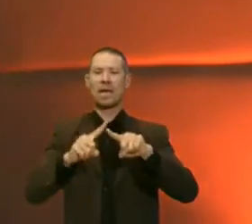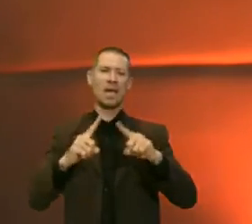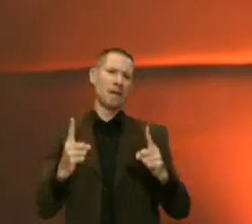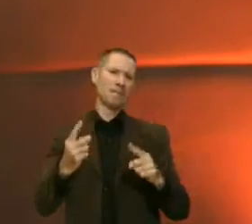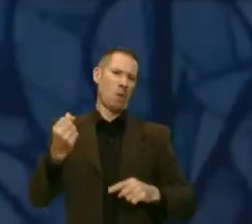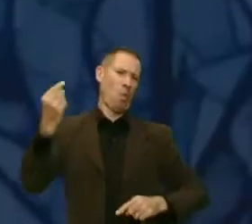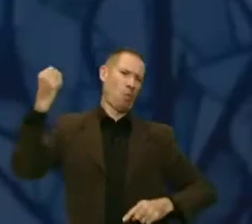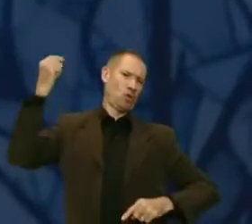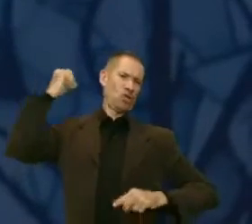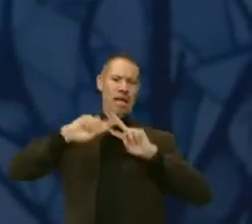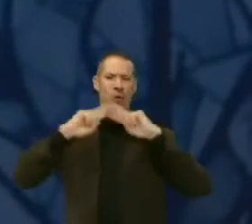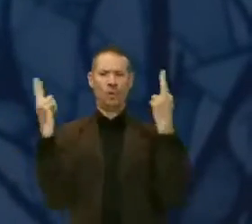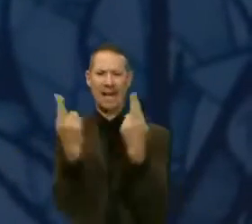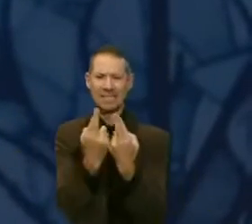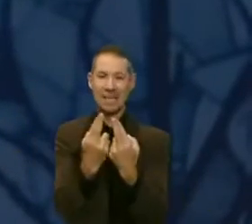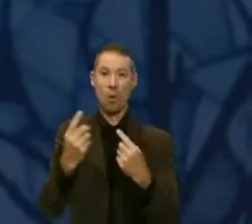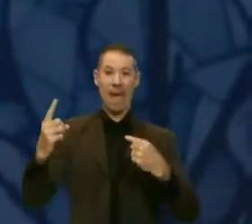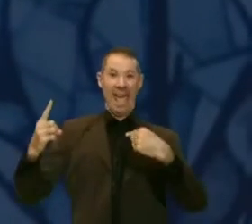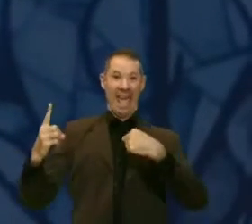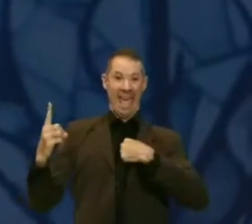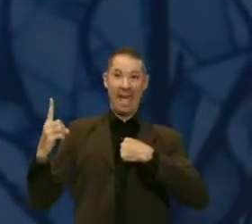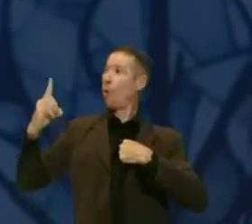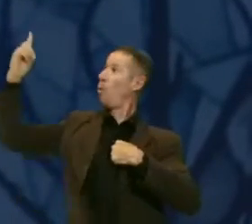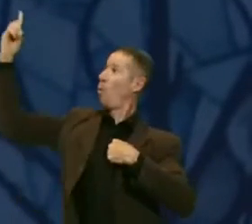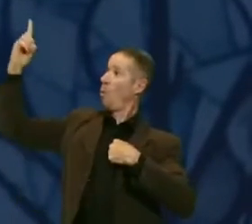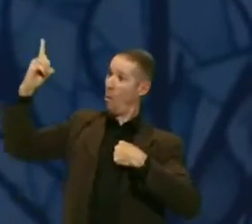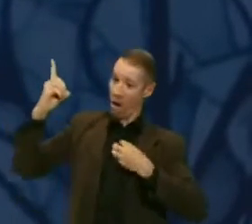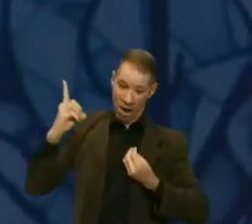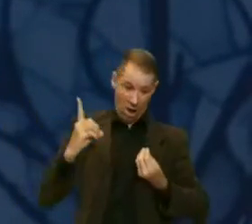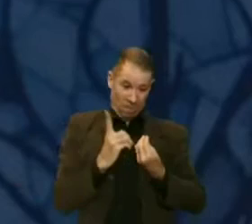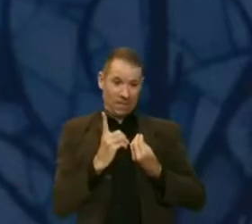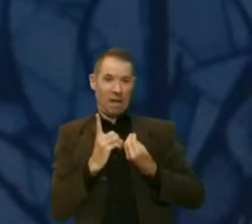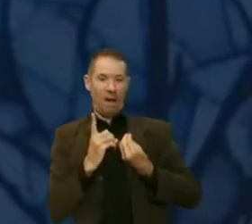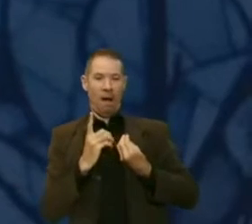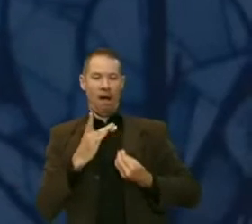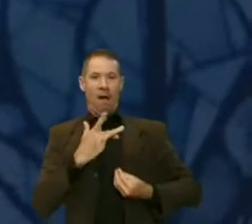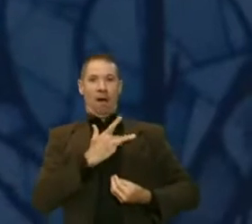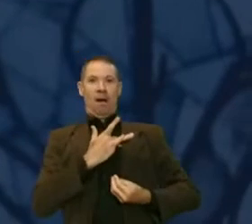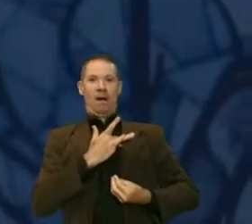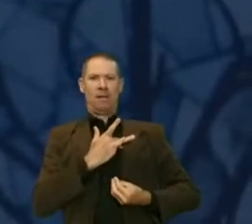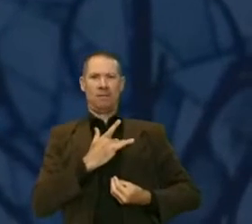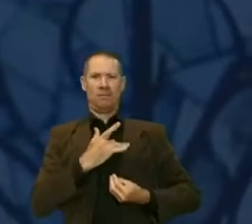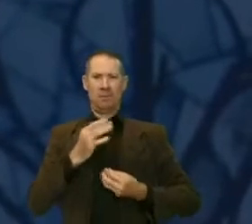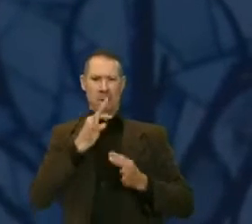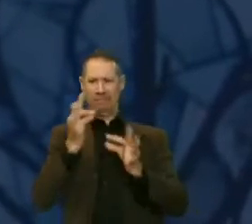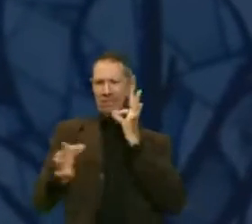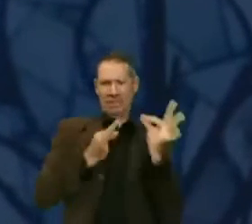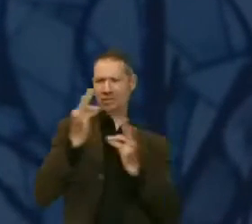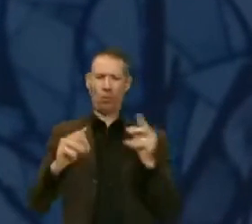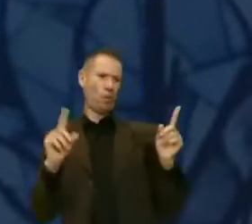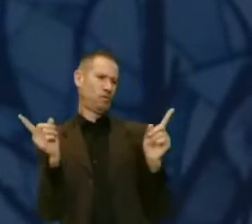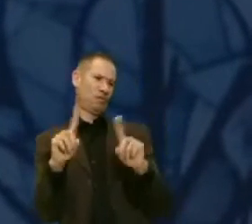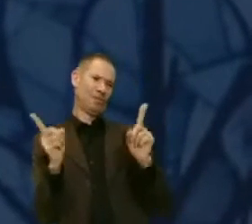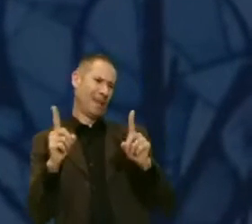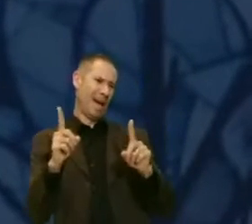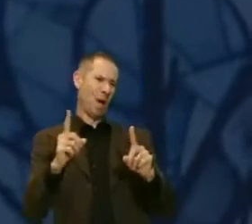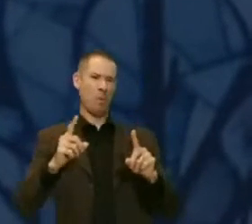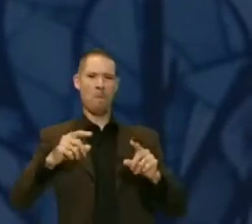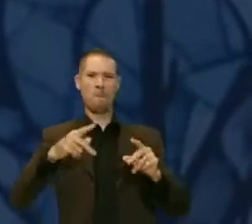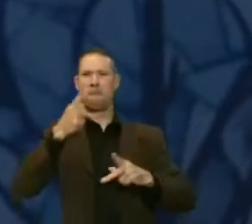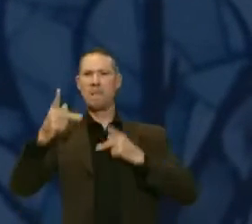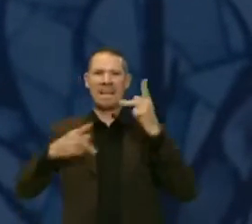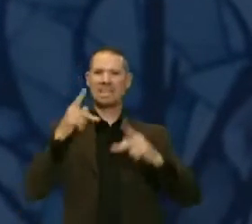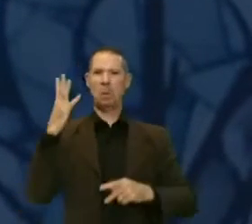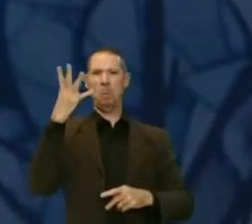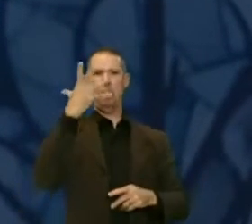numa reunião de oração, eu fui visitado. Não foi um discurso que me alcançou, não foi a retórica de